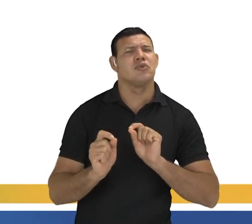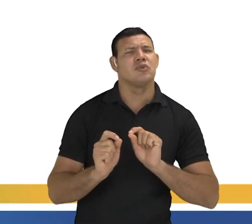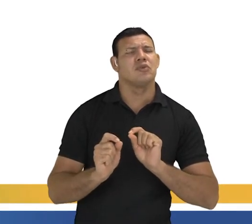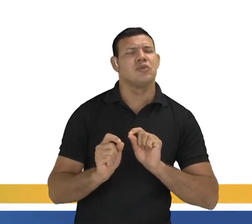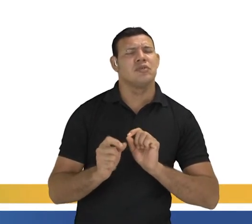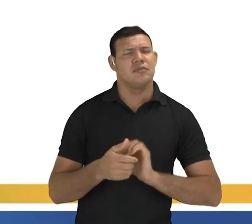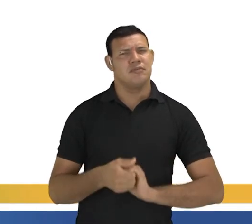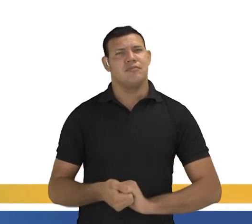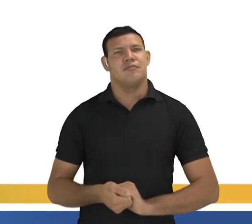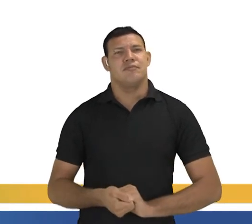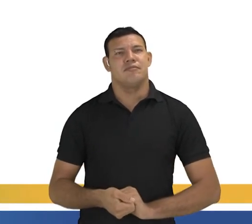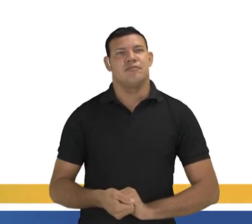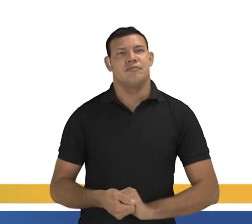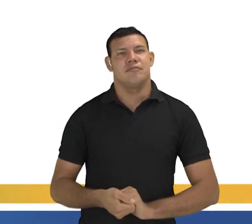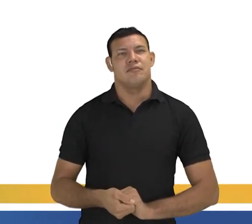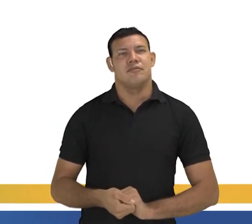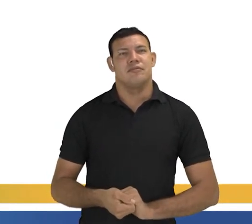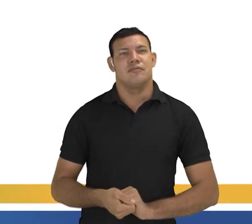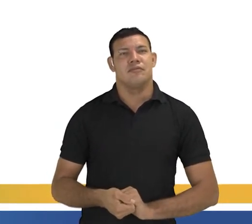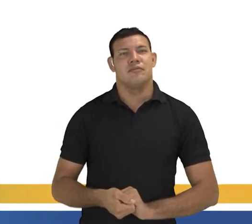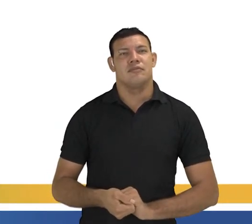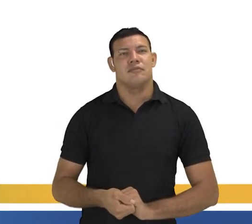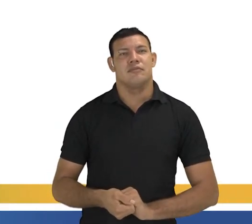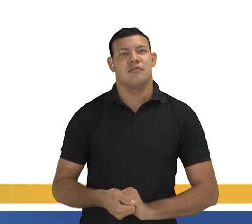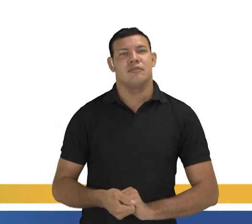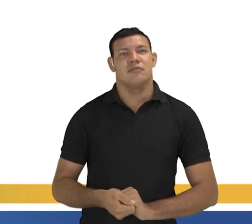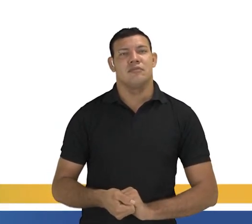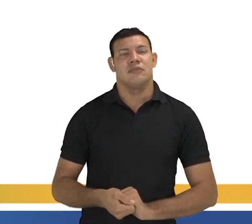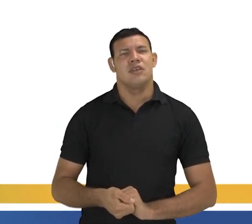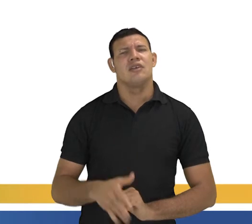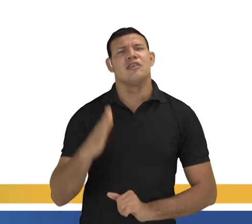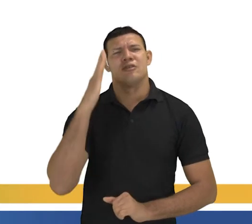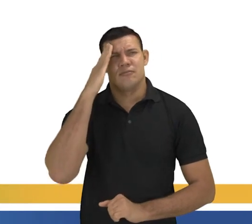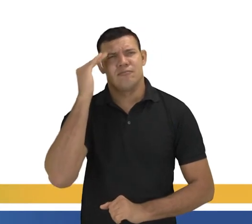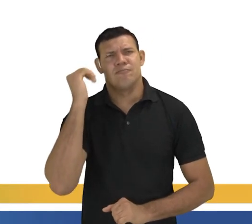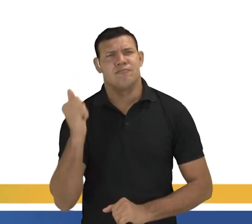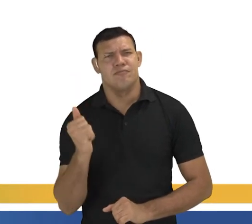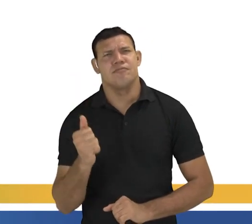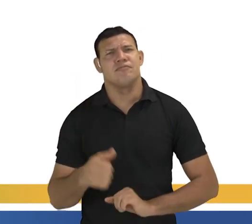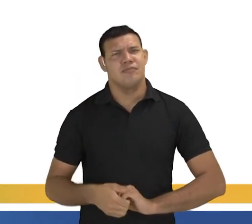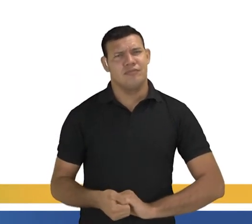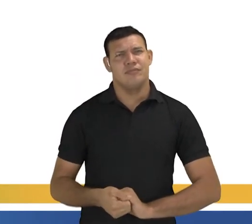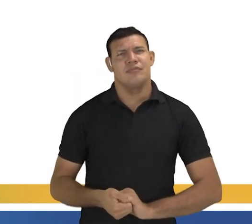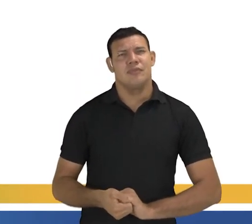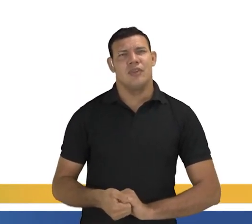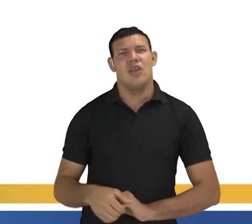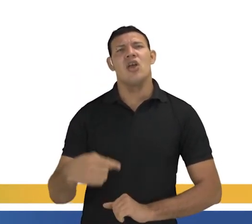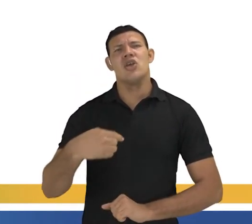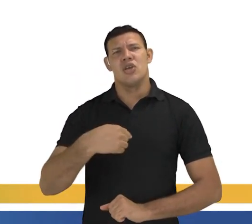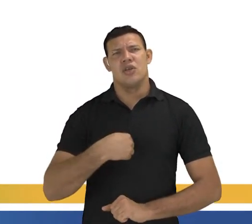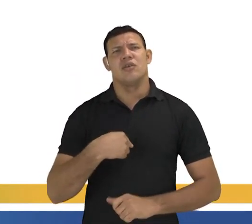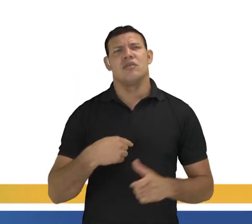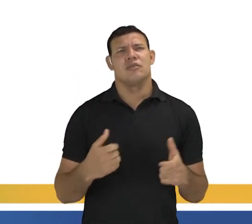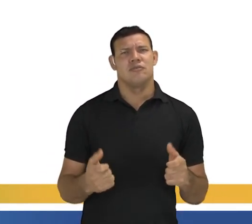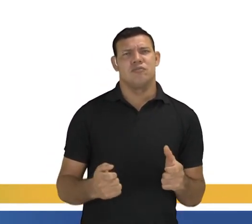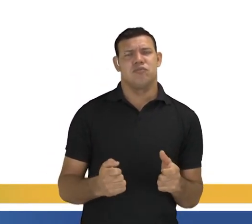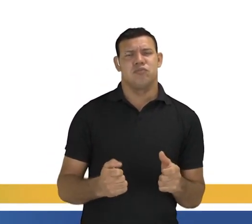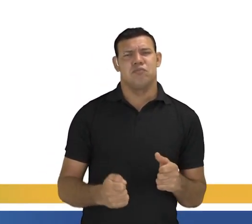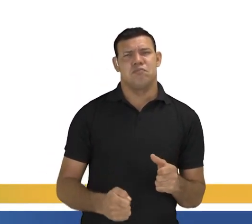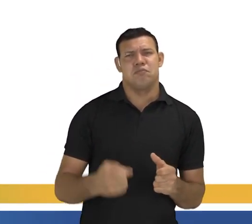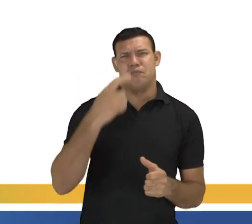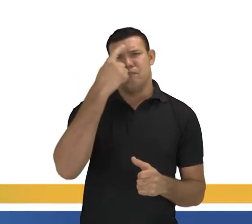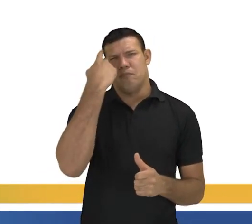Lá embaixo. You know, você sabe, eu, games for hours and hours every day. Eu jogo por horas e horas